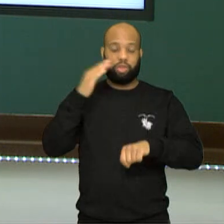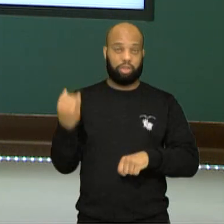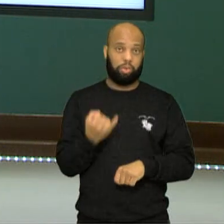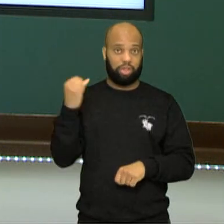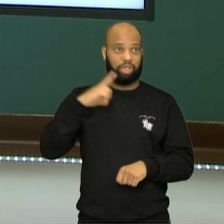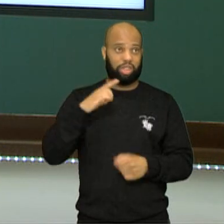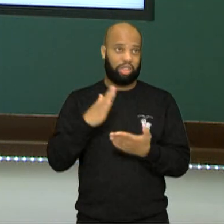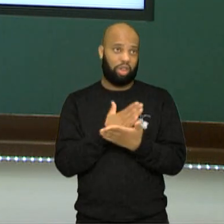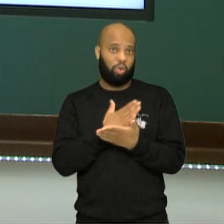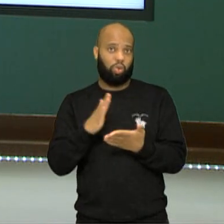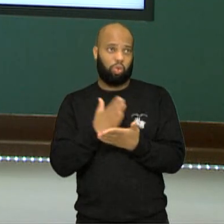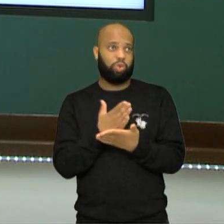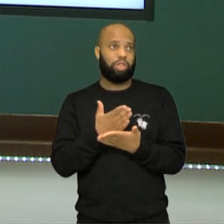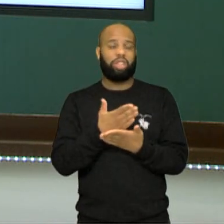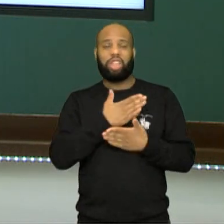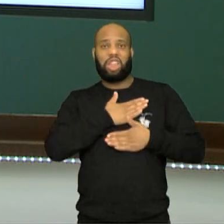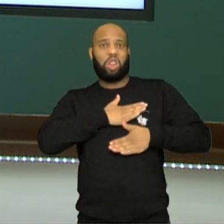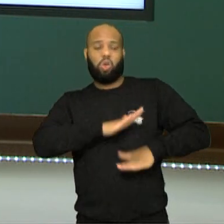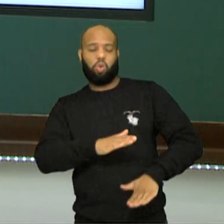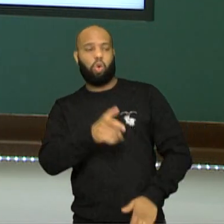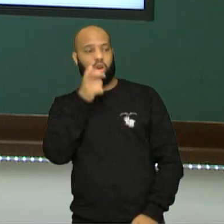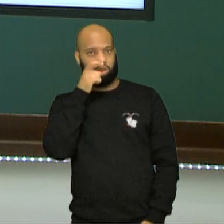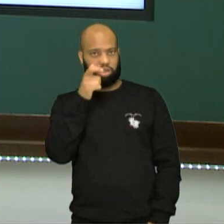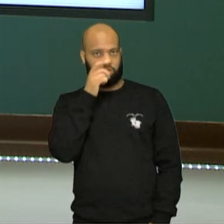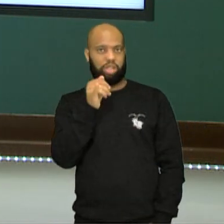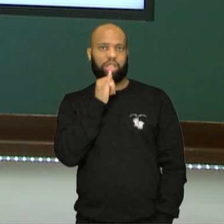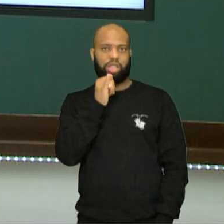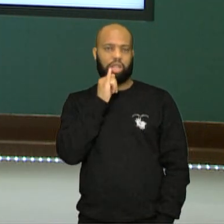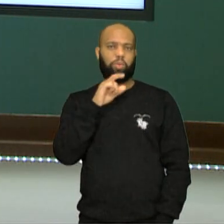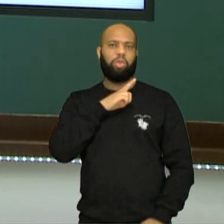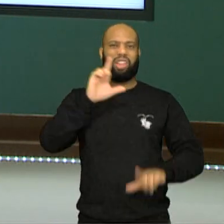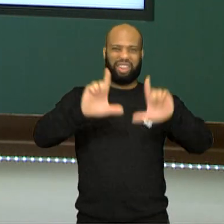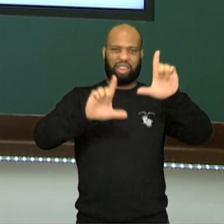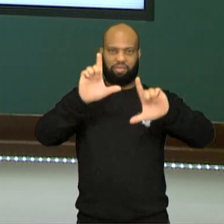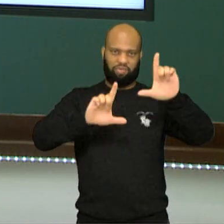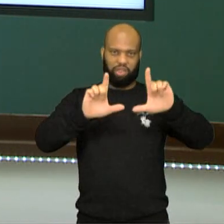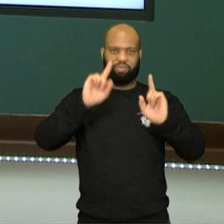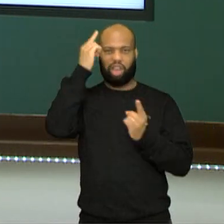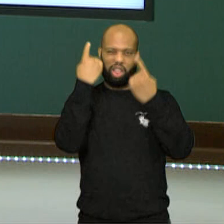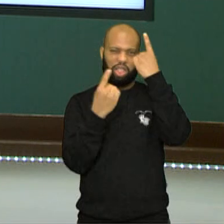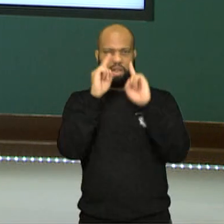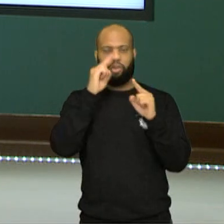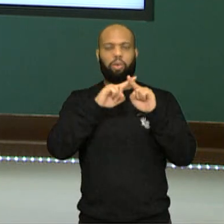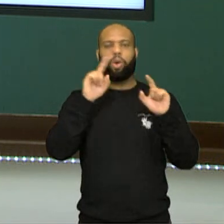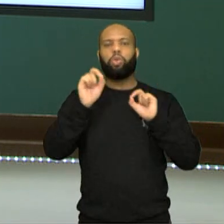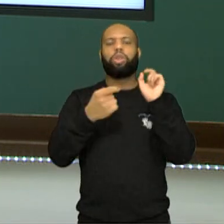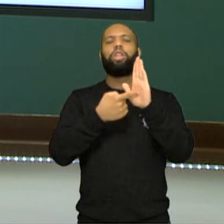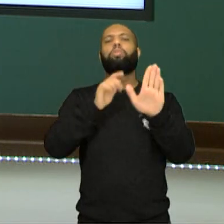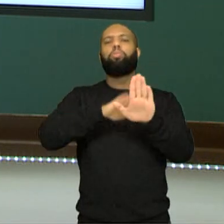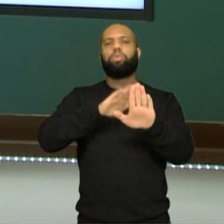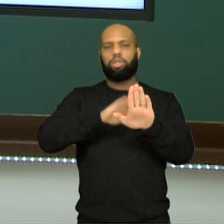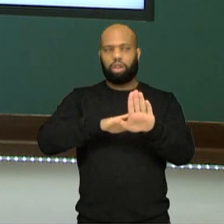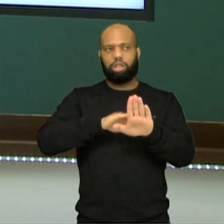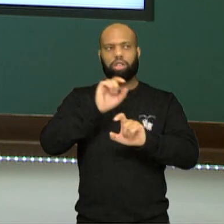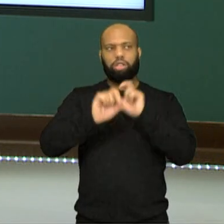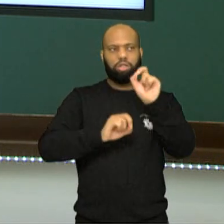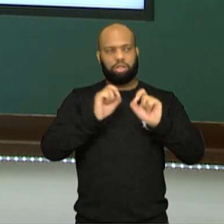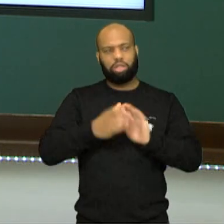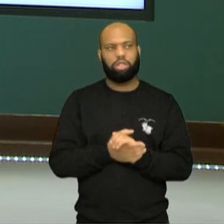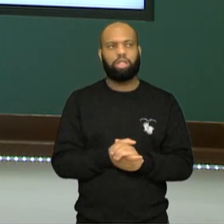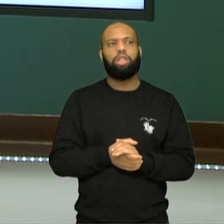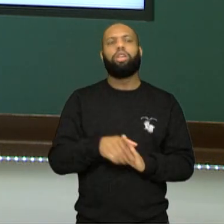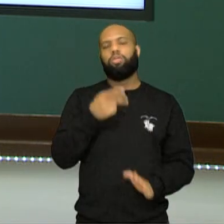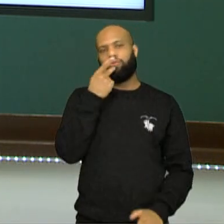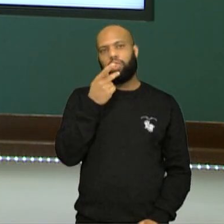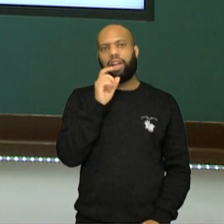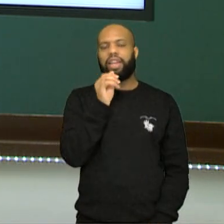não gostar de assistir o carnaval, mas o que gera atrás dele, essa instituição, a gente fala